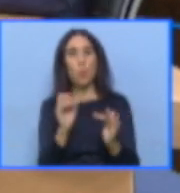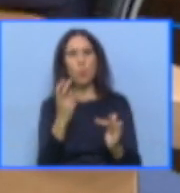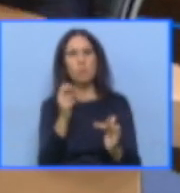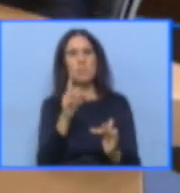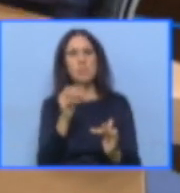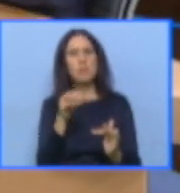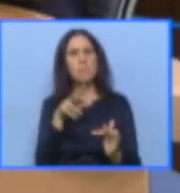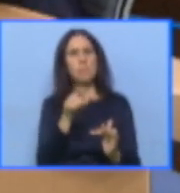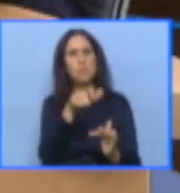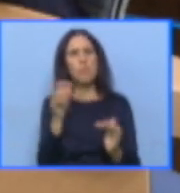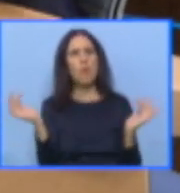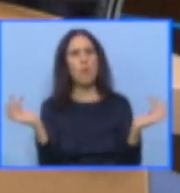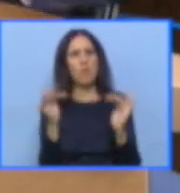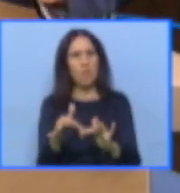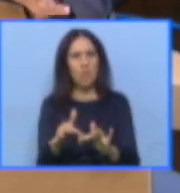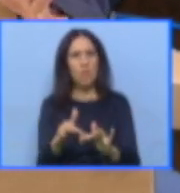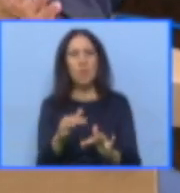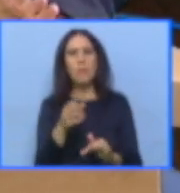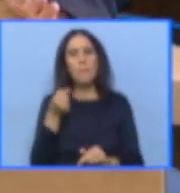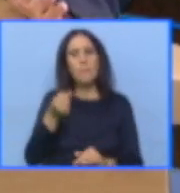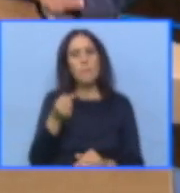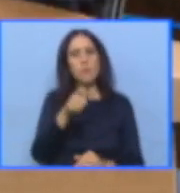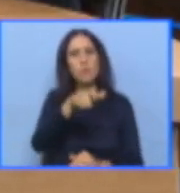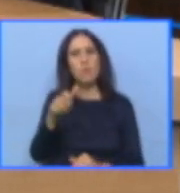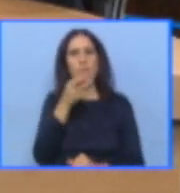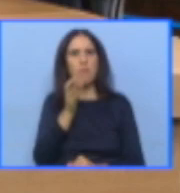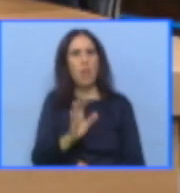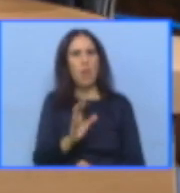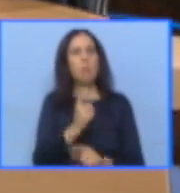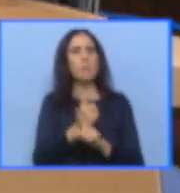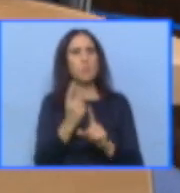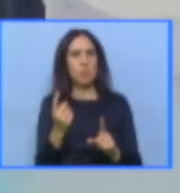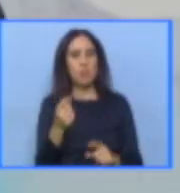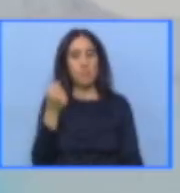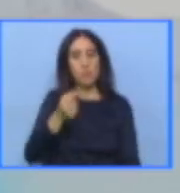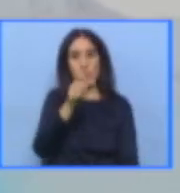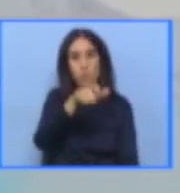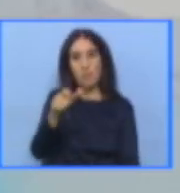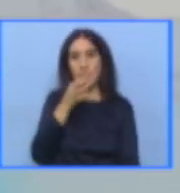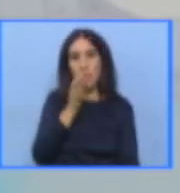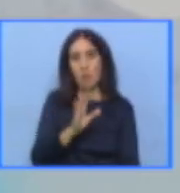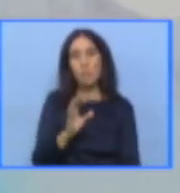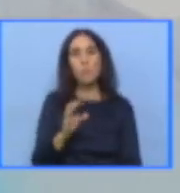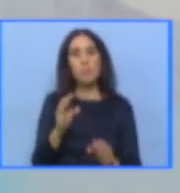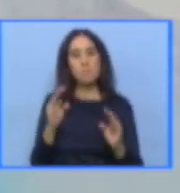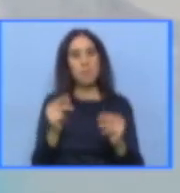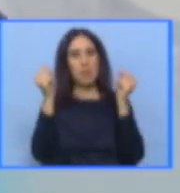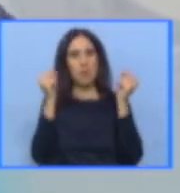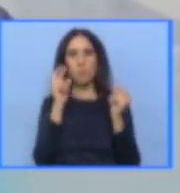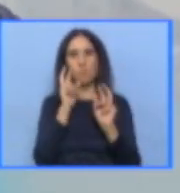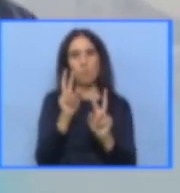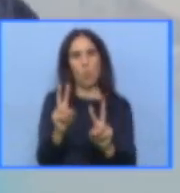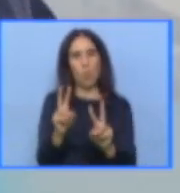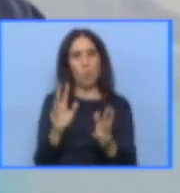pessoas e toda a gente deixa de falar dos pastorinhos. Porquê? Deixam de falar dos pastorinhos porque viram um milagre. É isto que